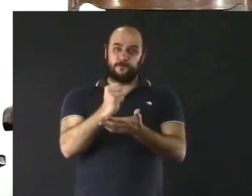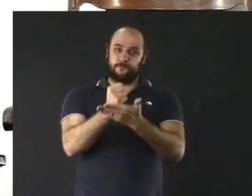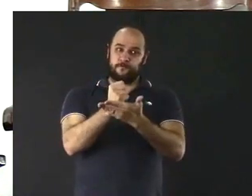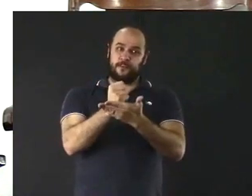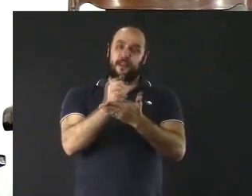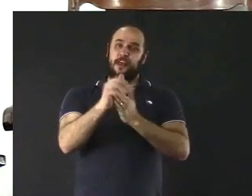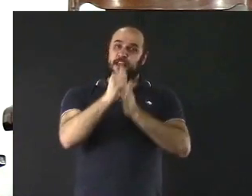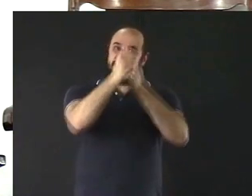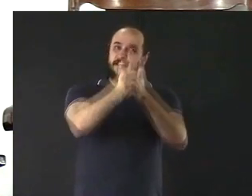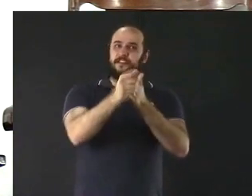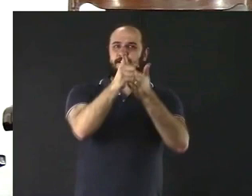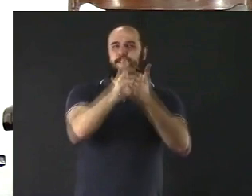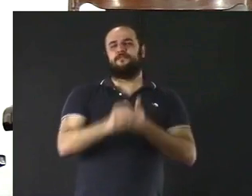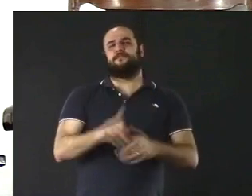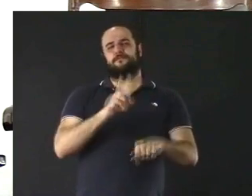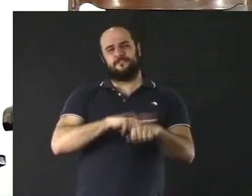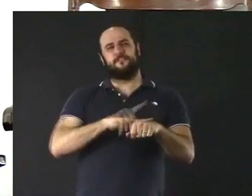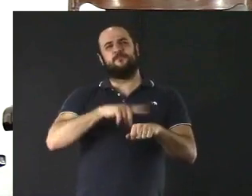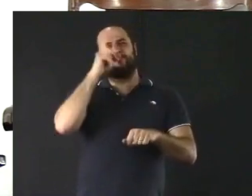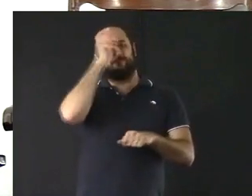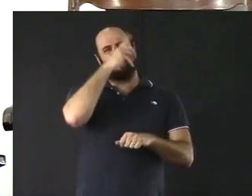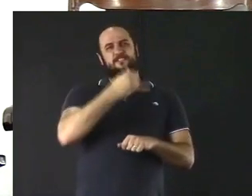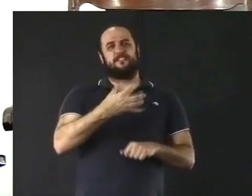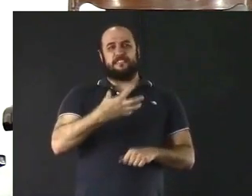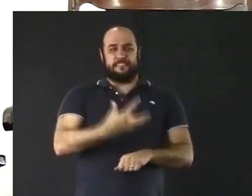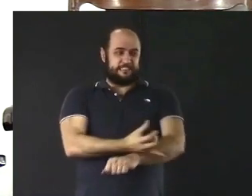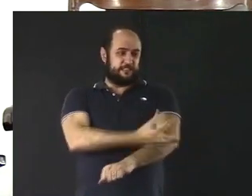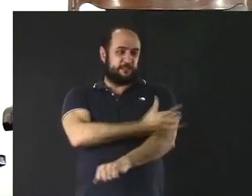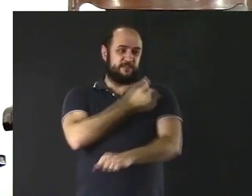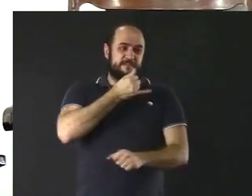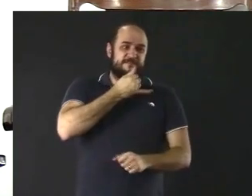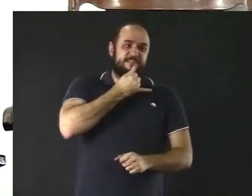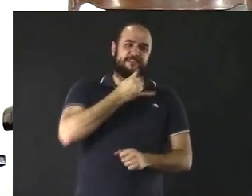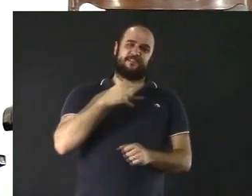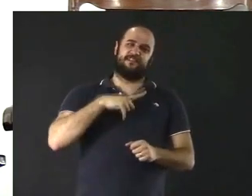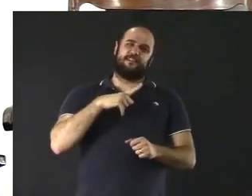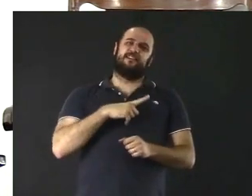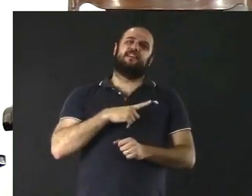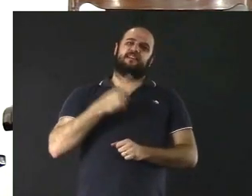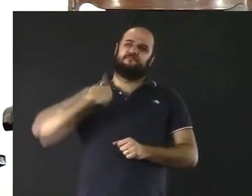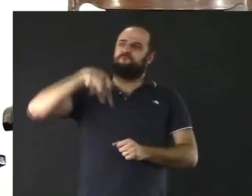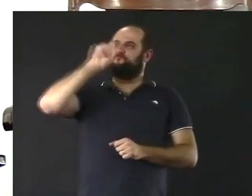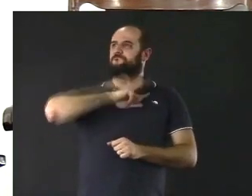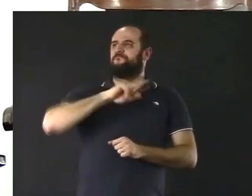orientar em meio a esses sentimentos de desânimo que assolam a nossa vida.